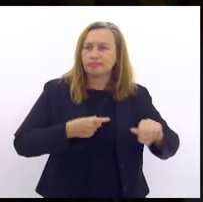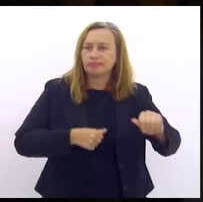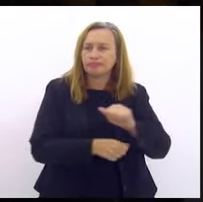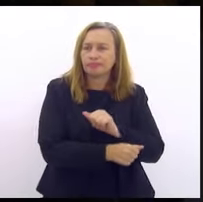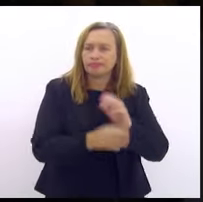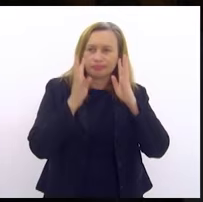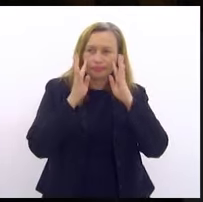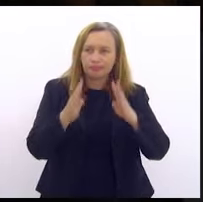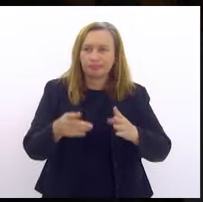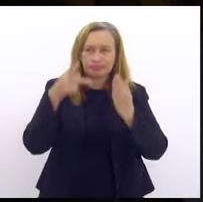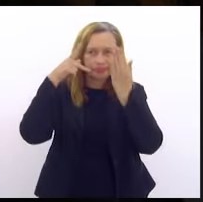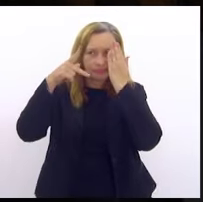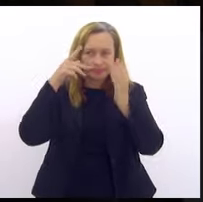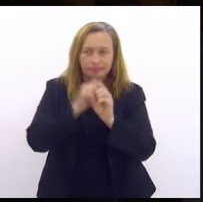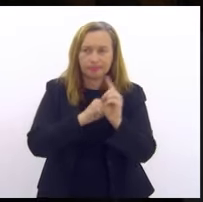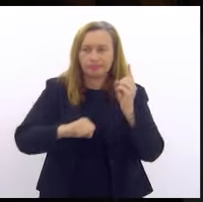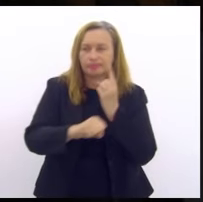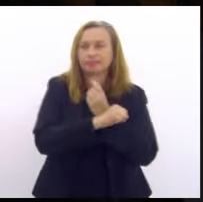rede de atenção psicossocial.